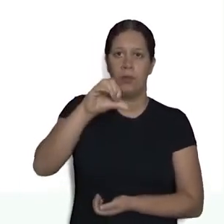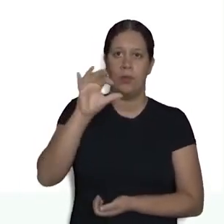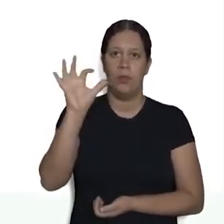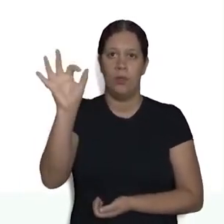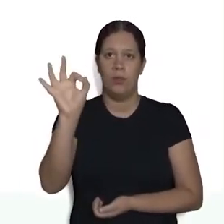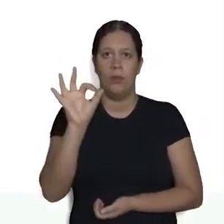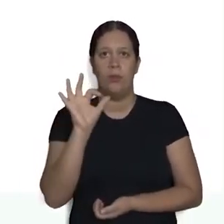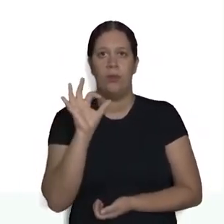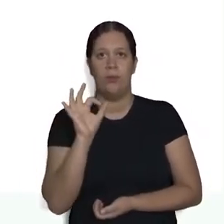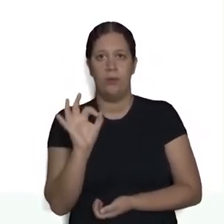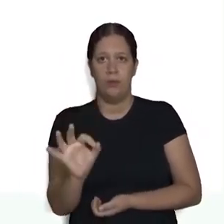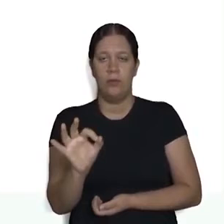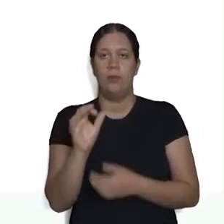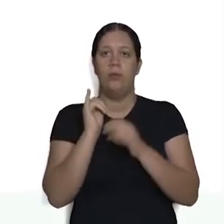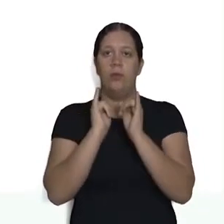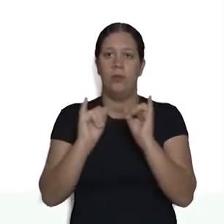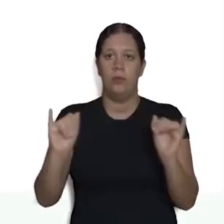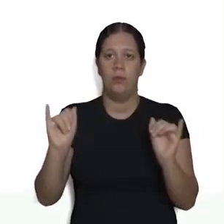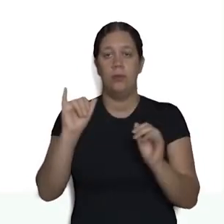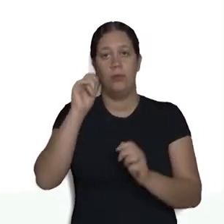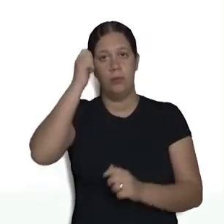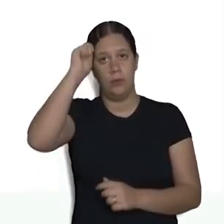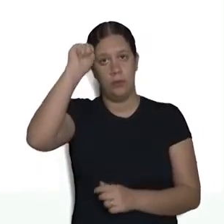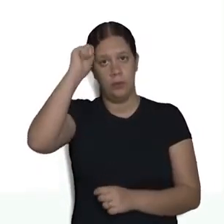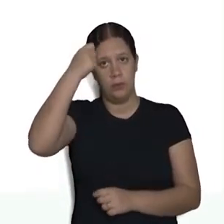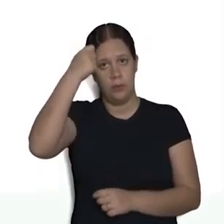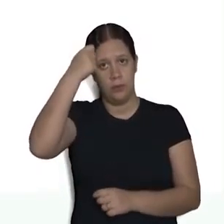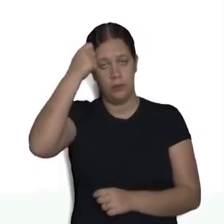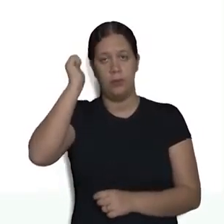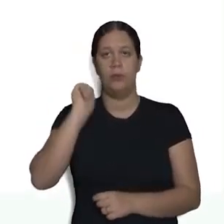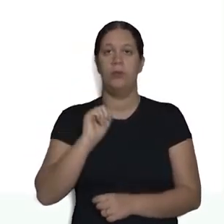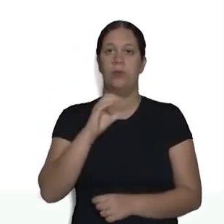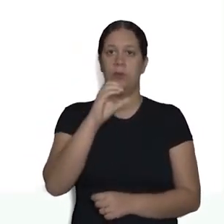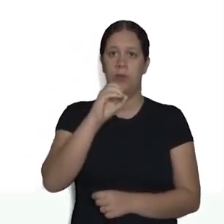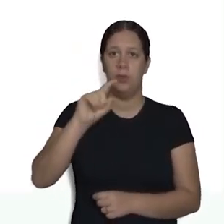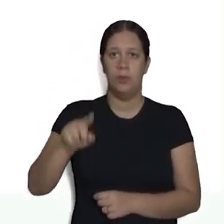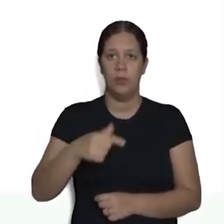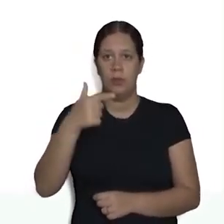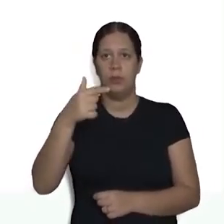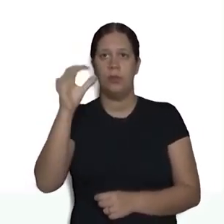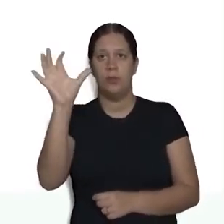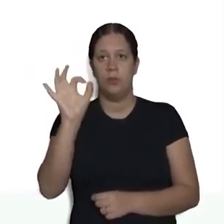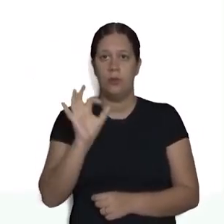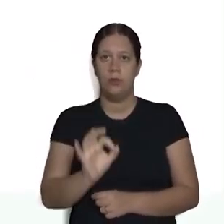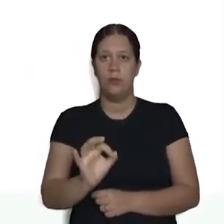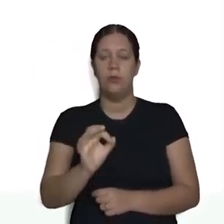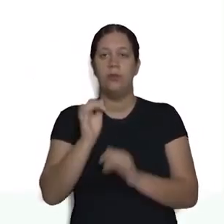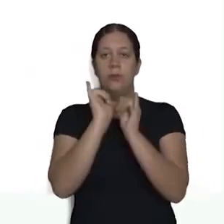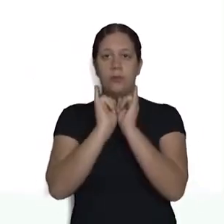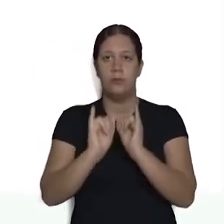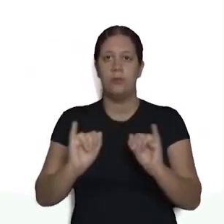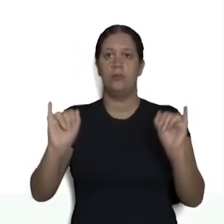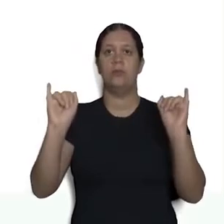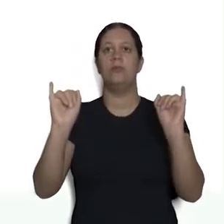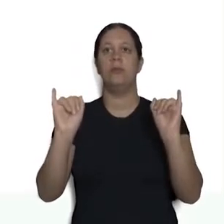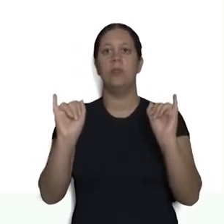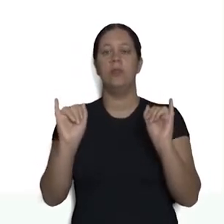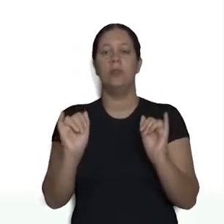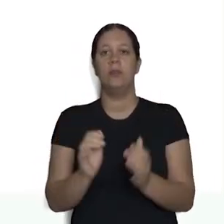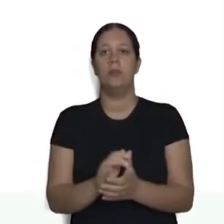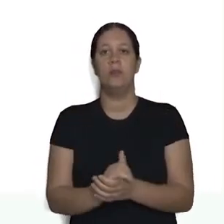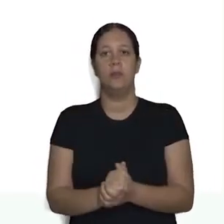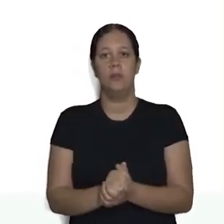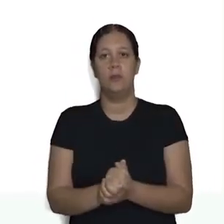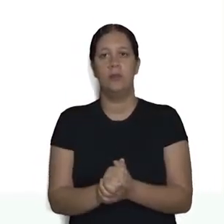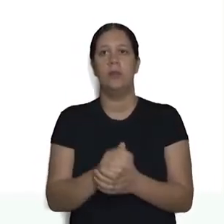9% de pessoas que se declaram pretas, né, e 0,2% de pessoas que se